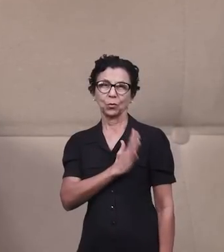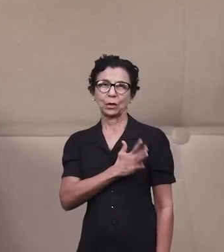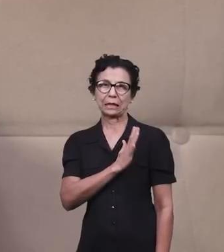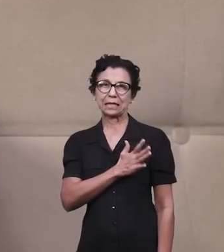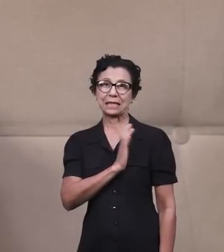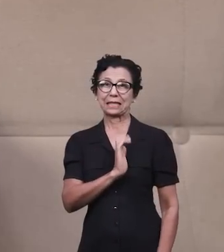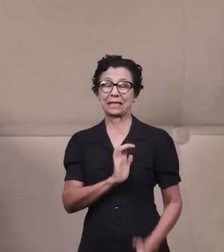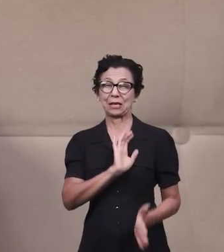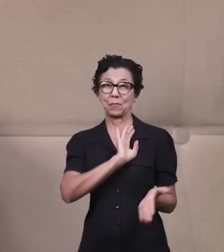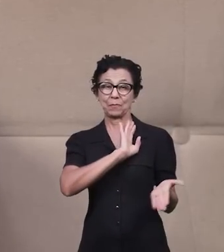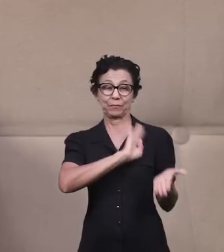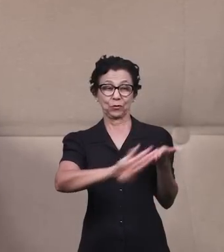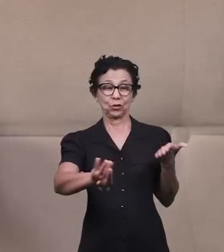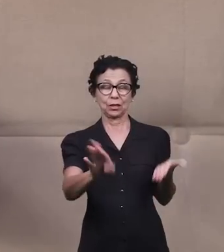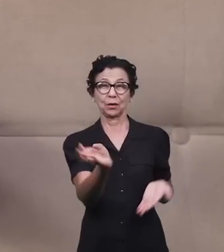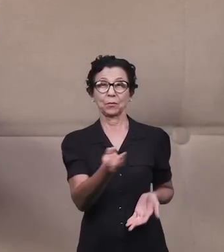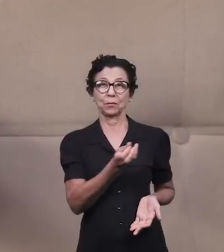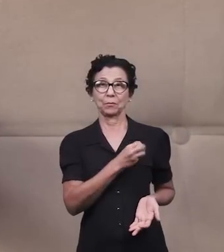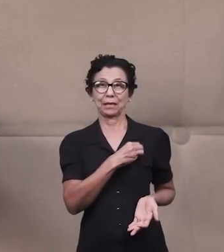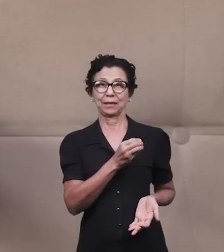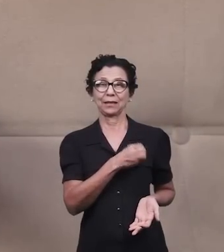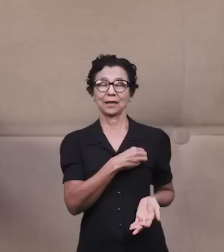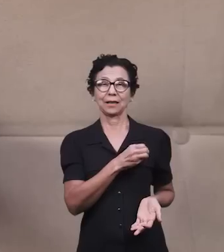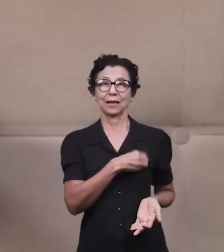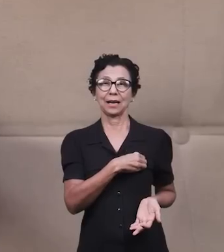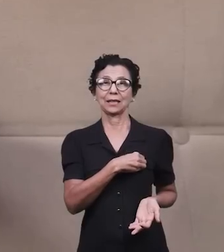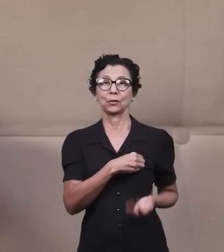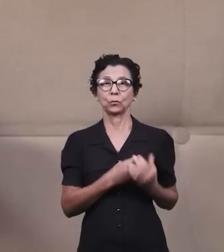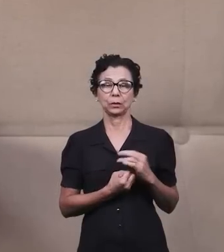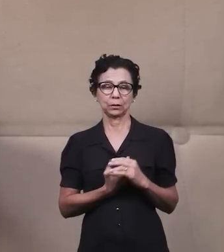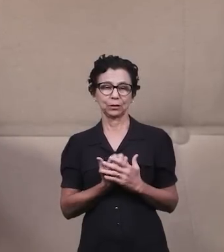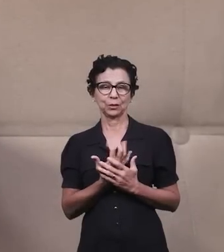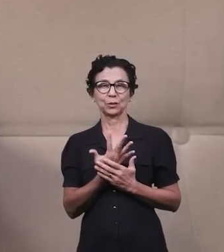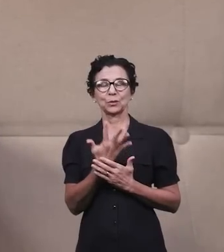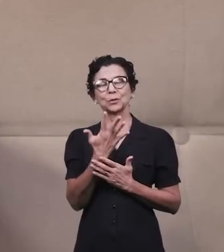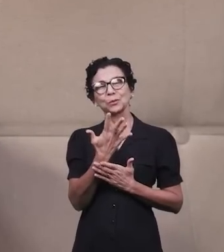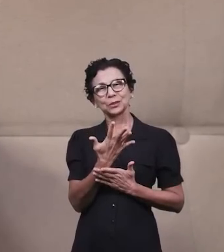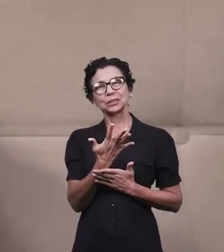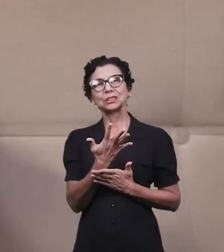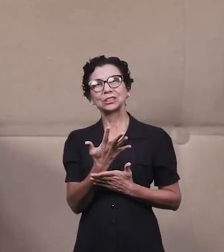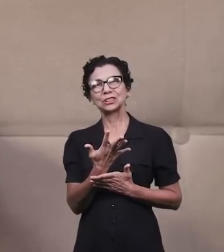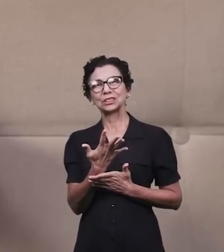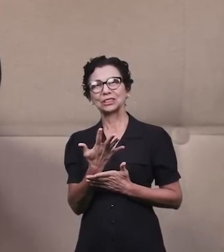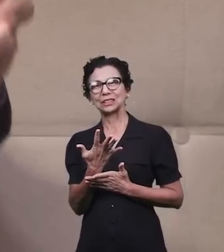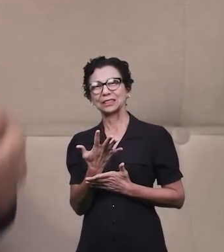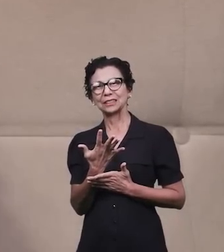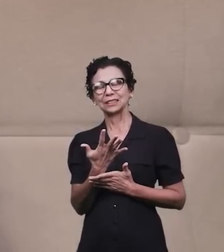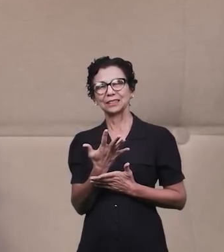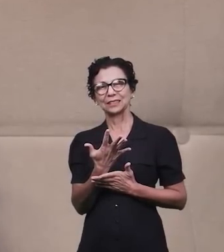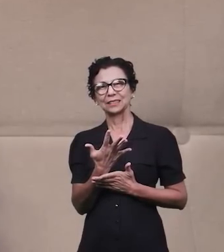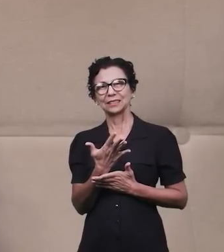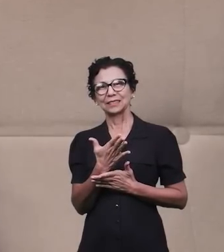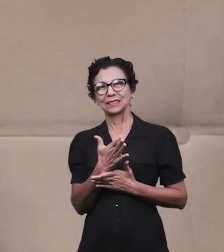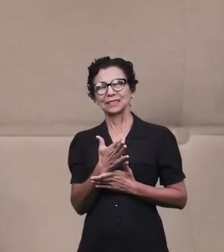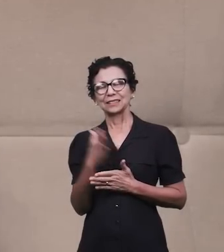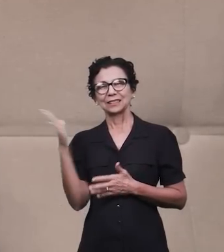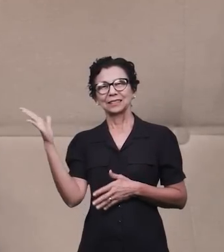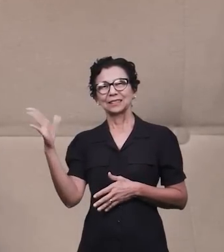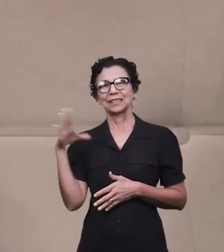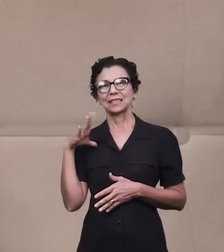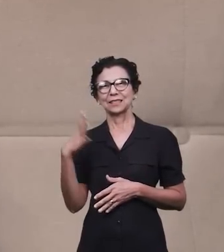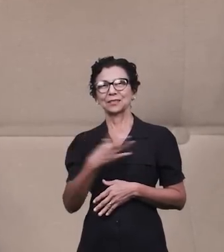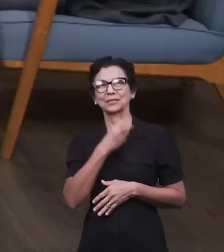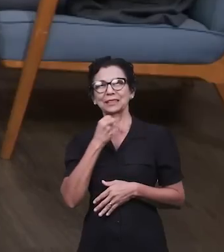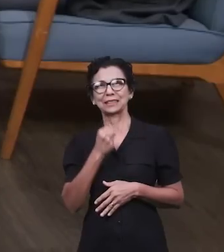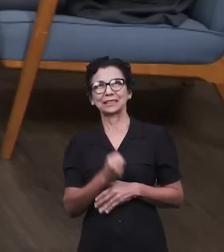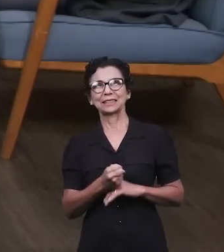Amém. Para espantar as trevas. Glória a Deus. E fazer brotar, nascer a chama da salvação. Amém.